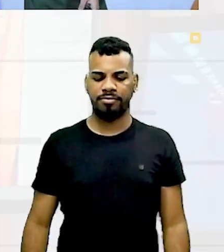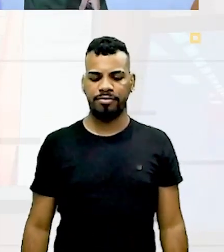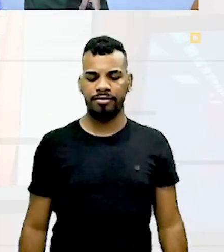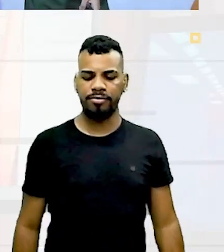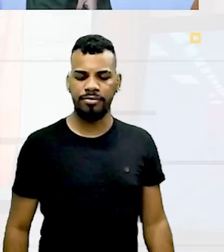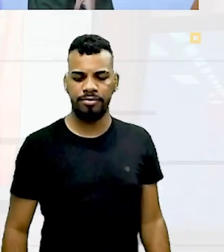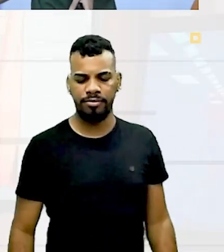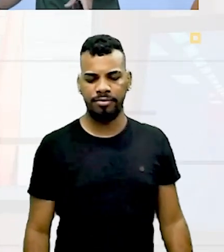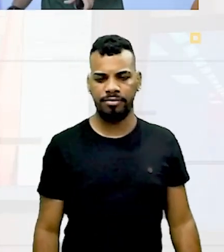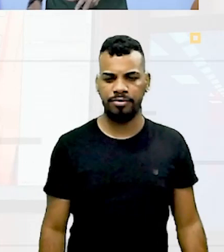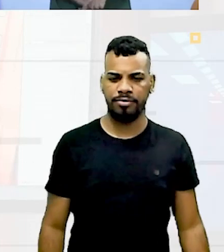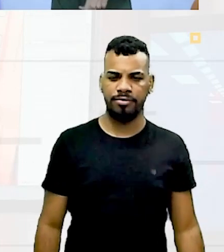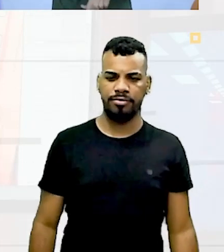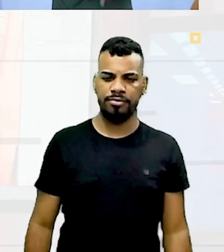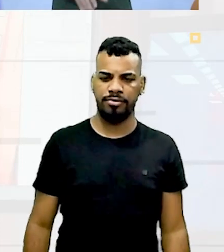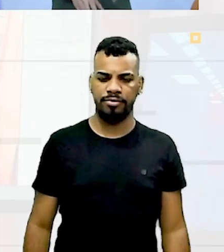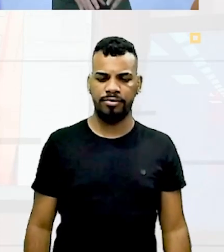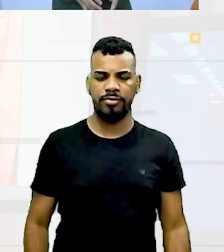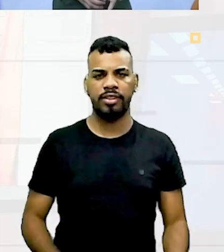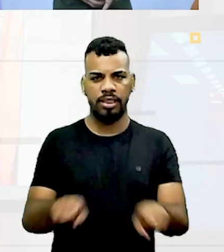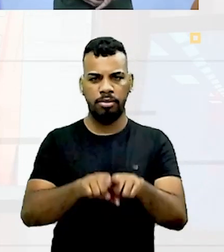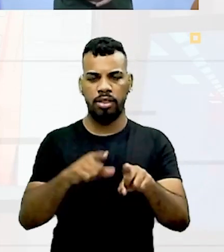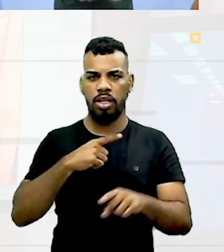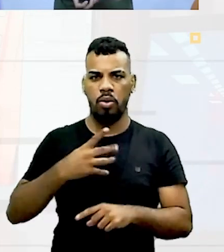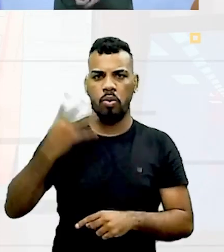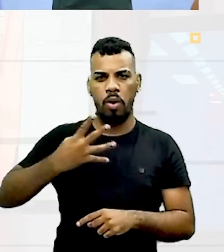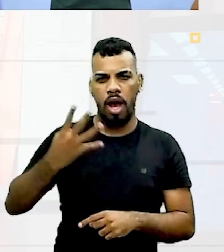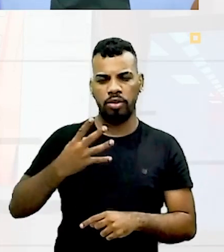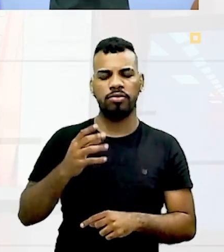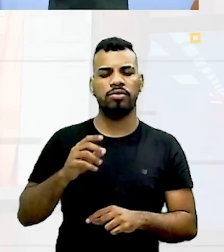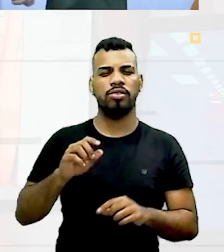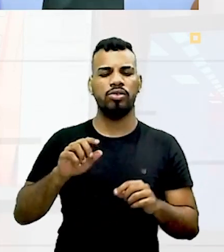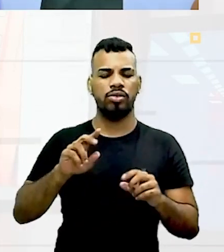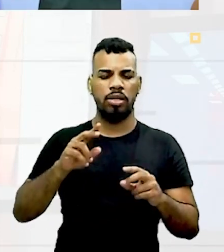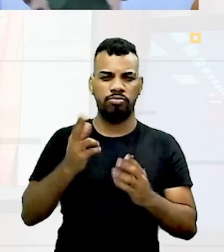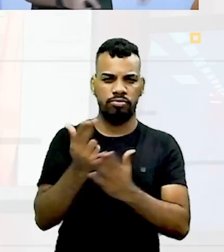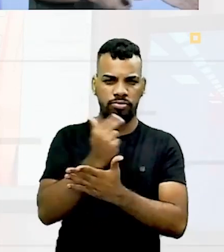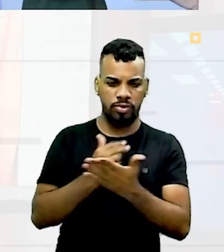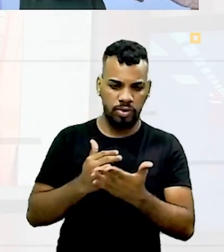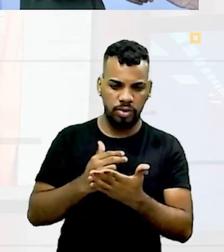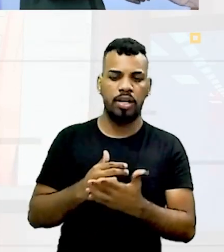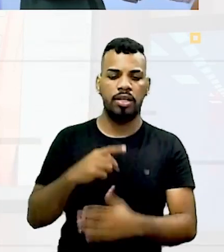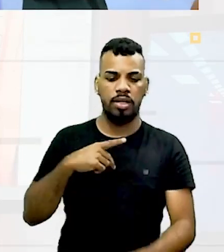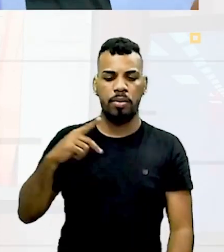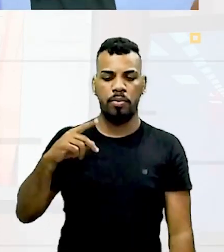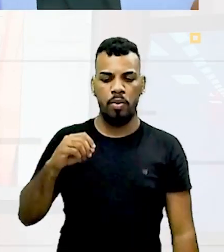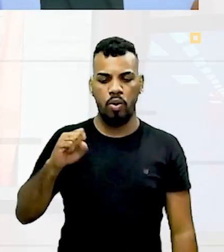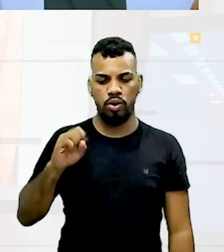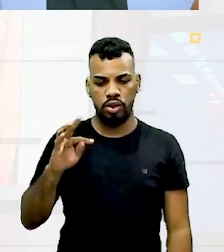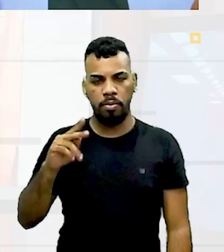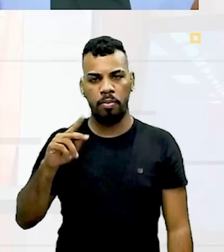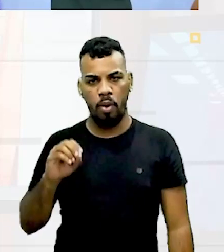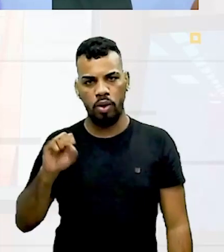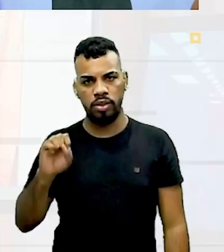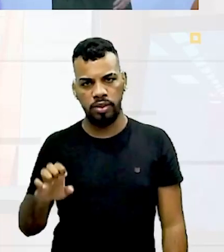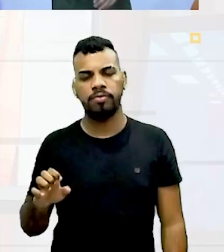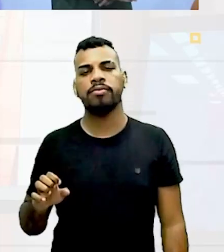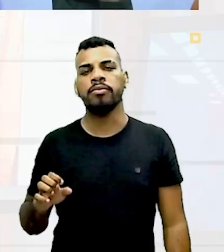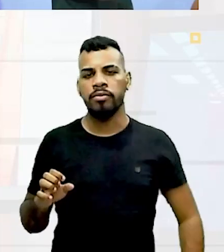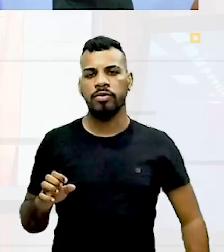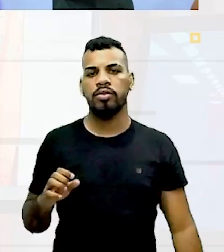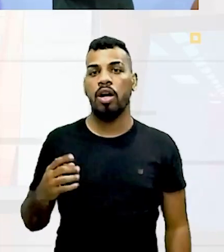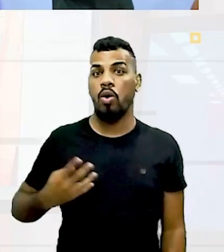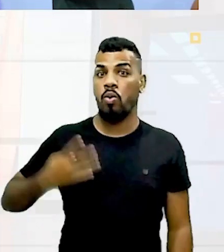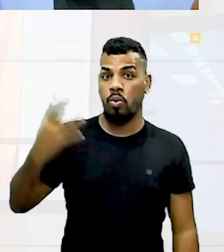Juntamente com ela, tem o quarto princípio da animação, que é o straightforward e pose-to-pose. Esse